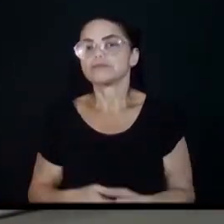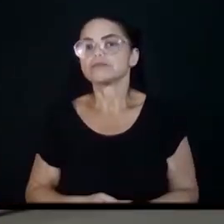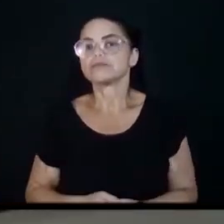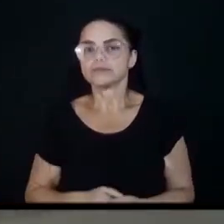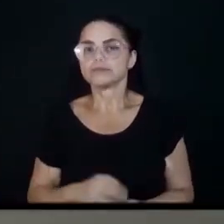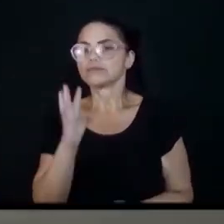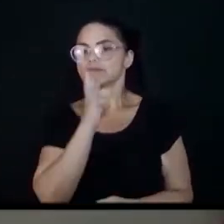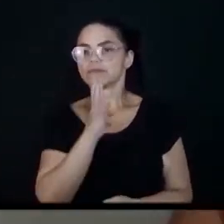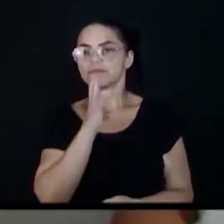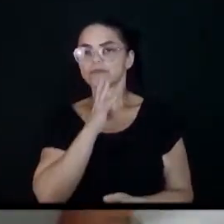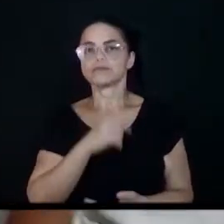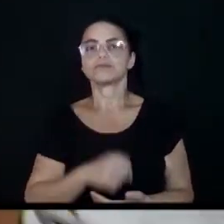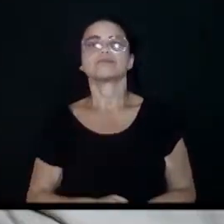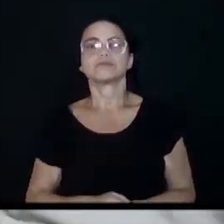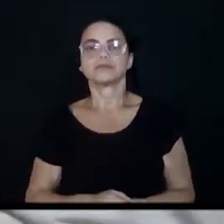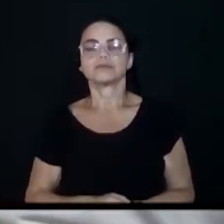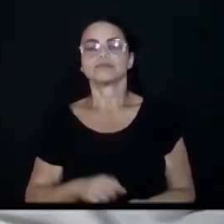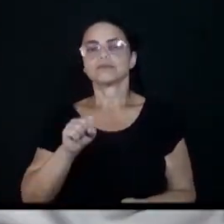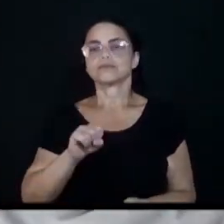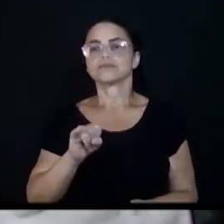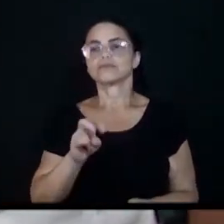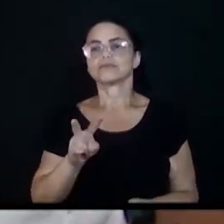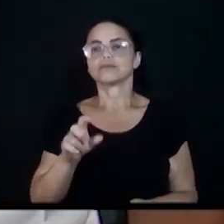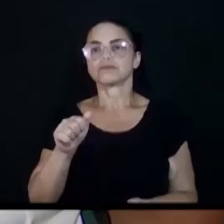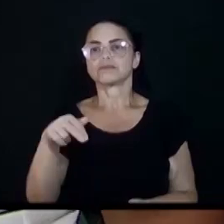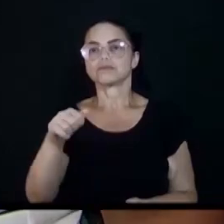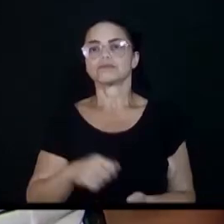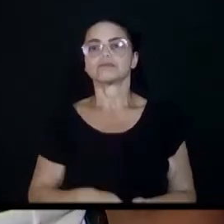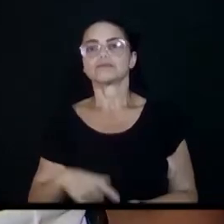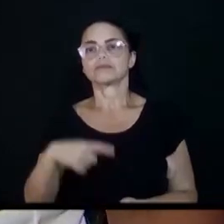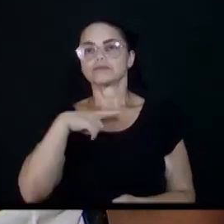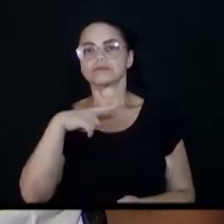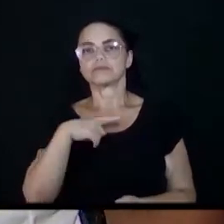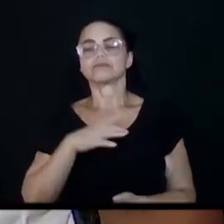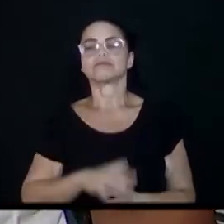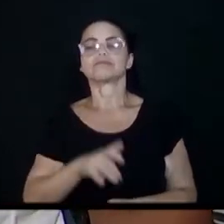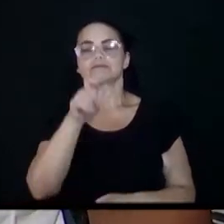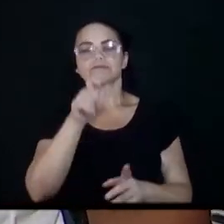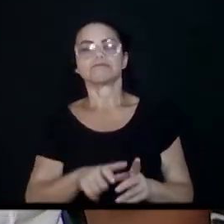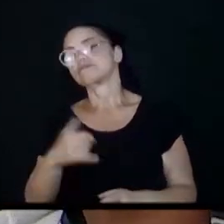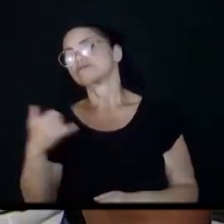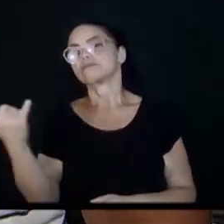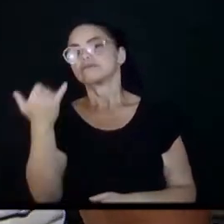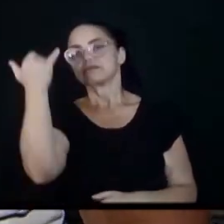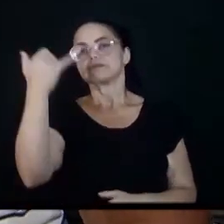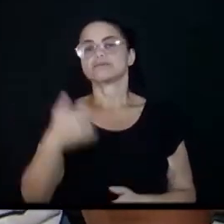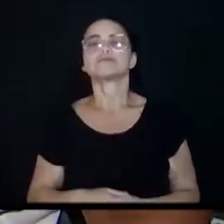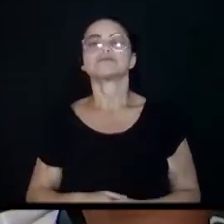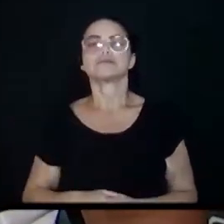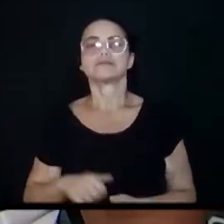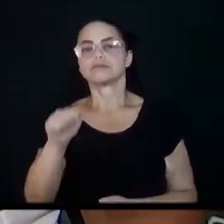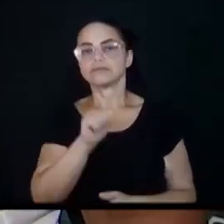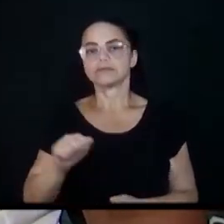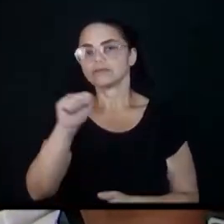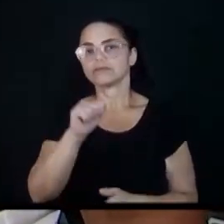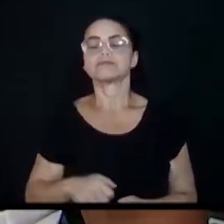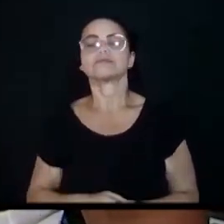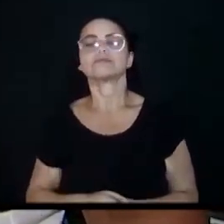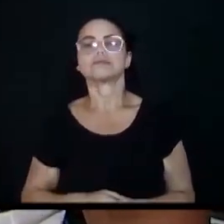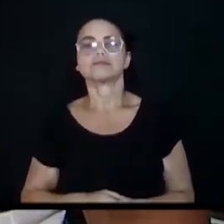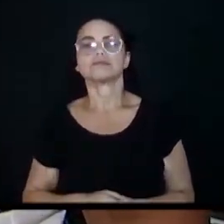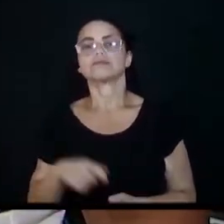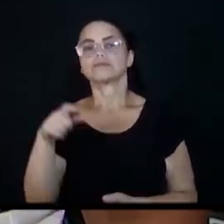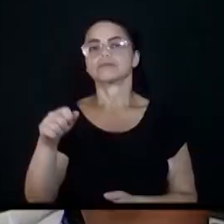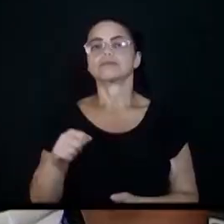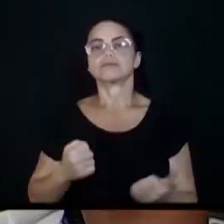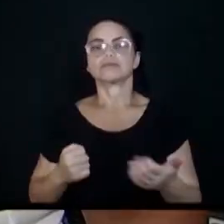a Silvana Dias, ela que tem um papel muito importante aqui na associação. Ela é assistente